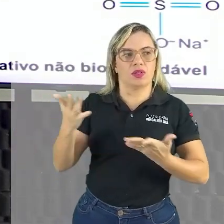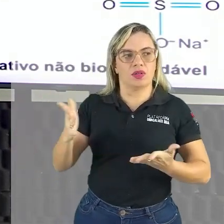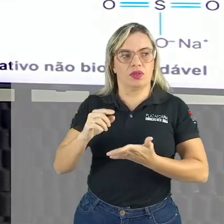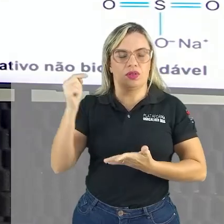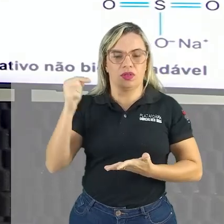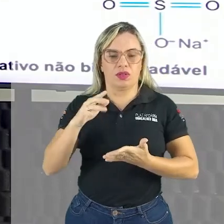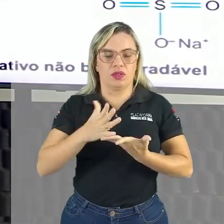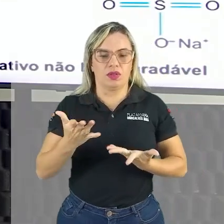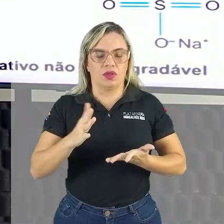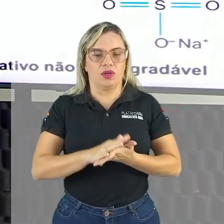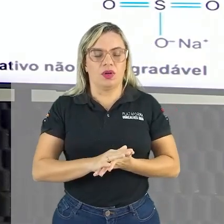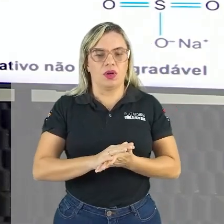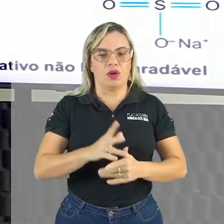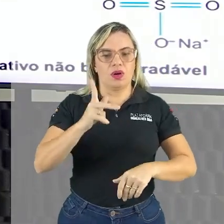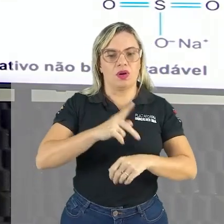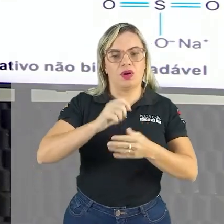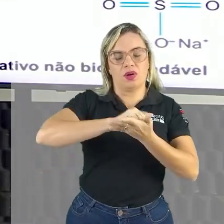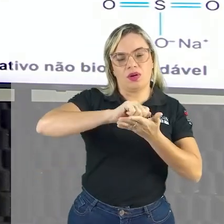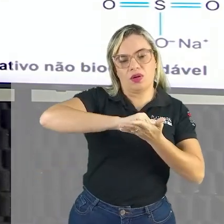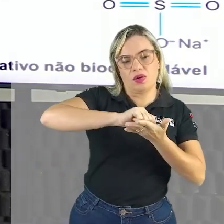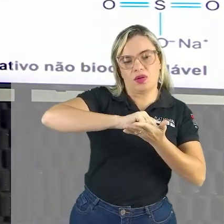de ácido carboxílico.